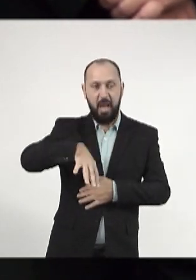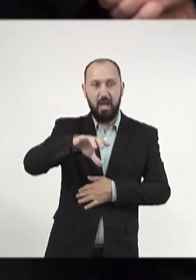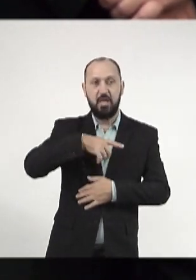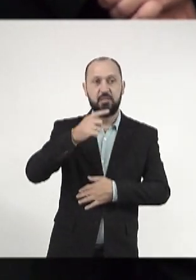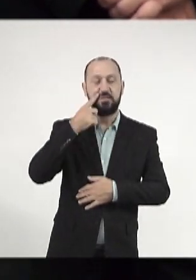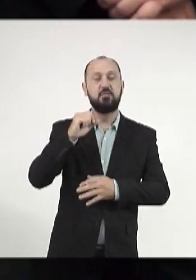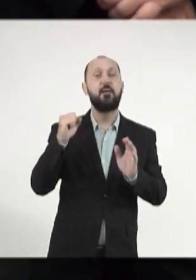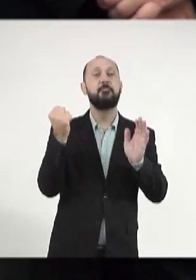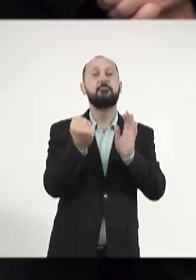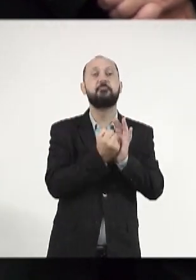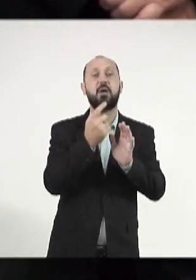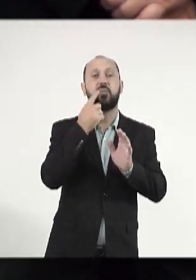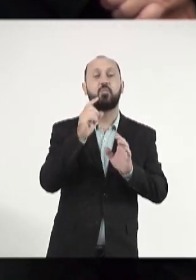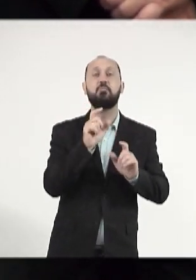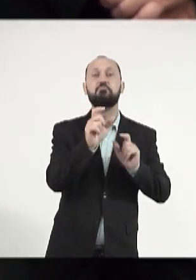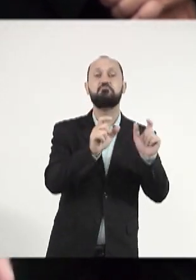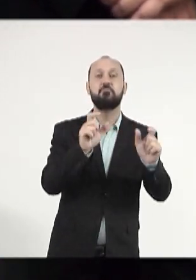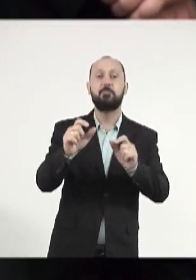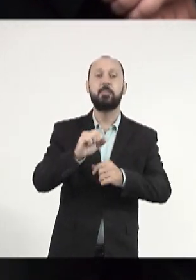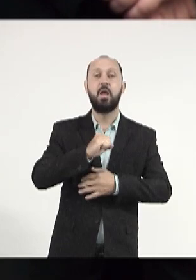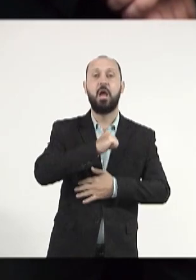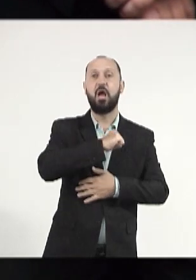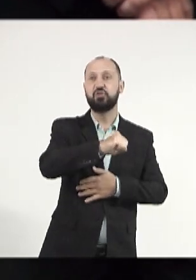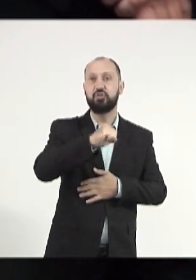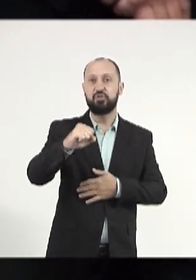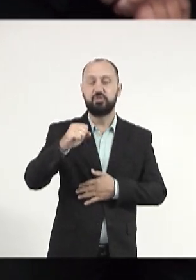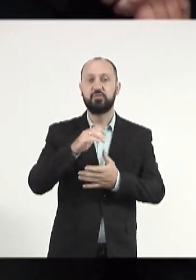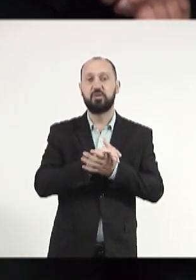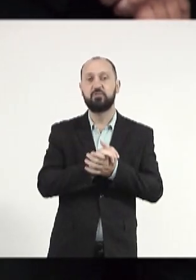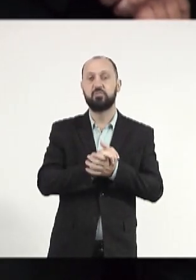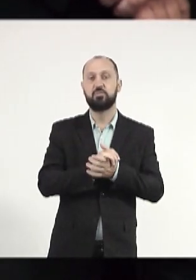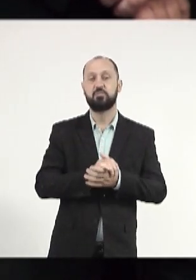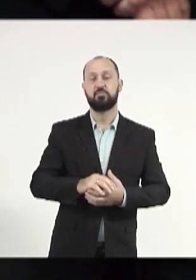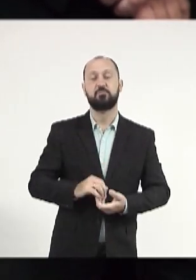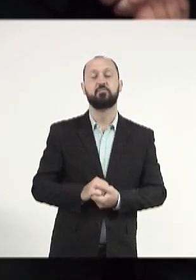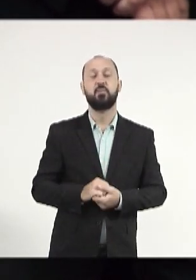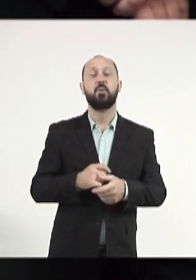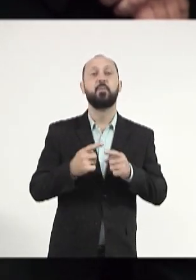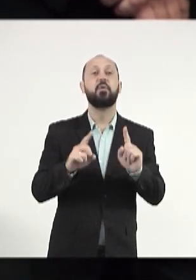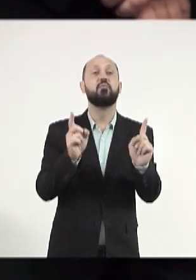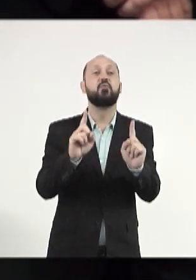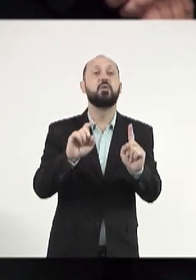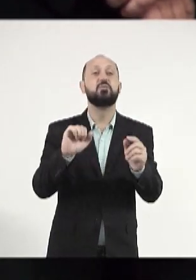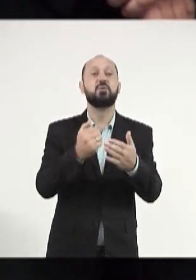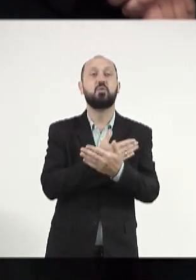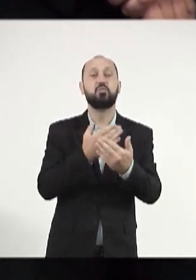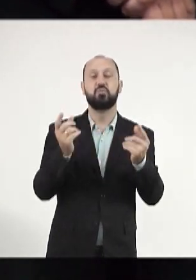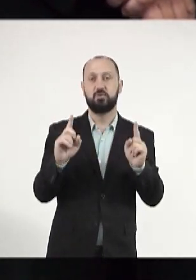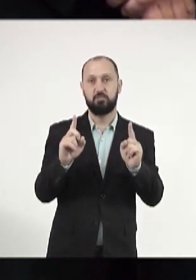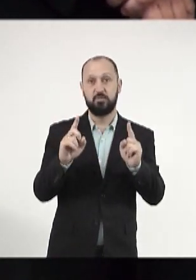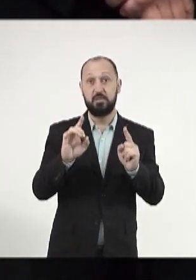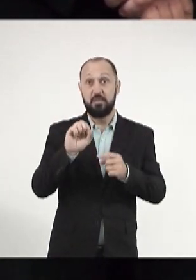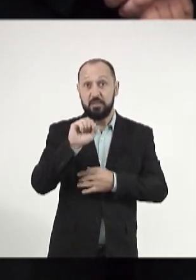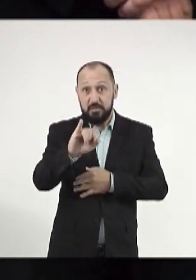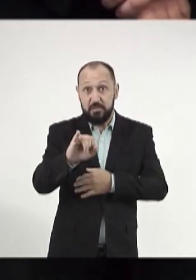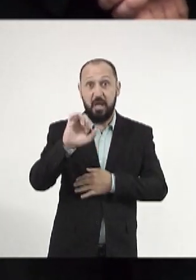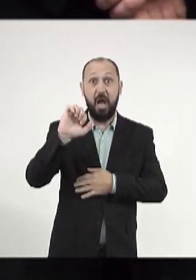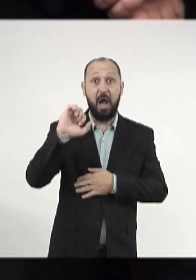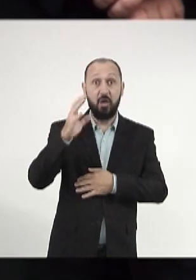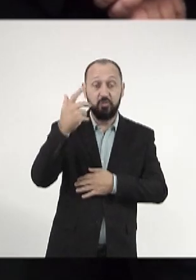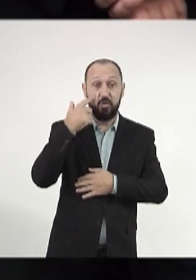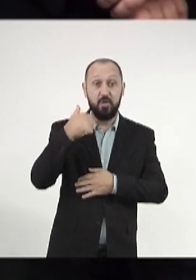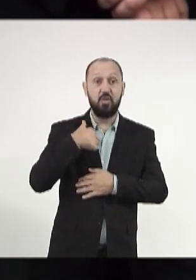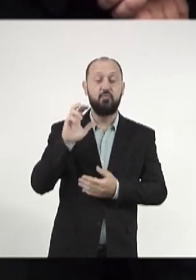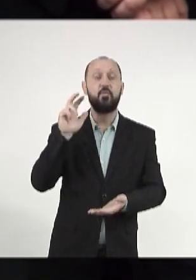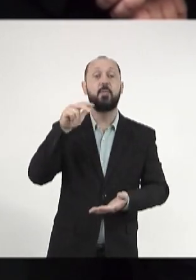seja qualificada com expressões como assassina, assassinato, porque não foi isso que aconteceu. E se isso acontecer,